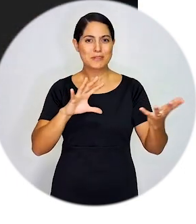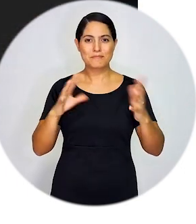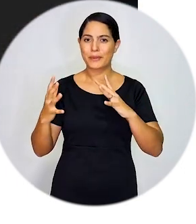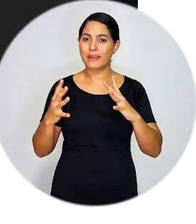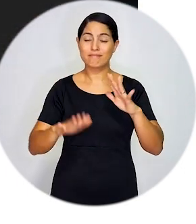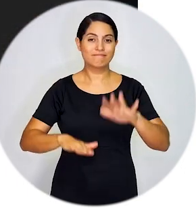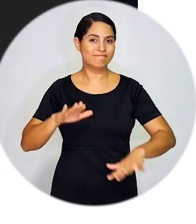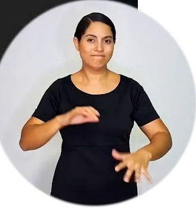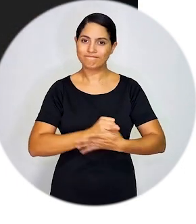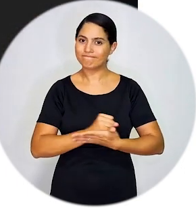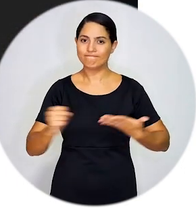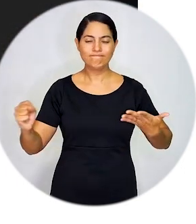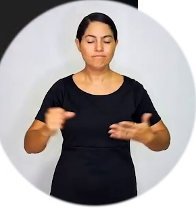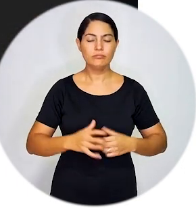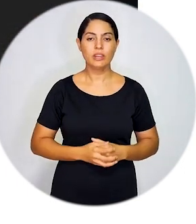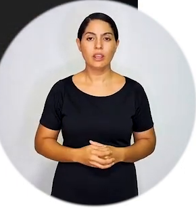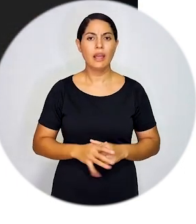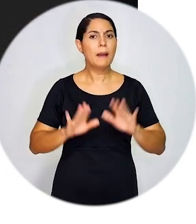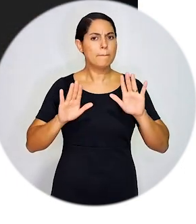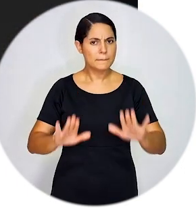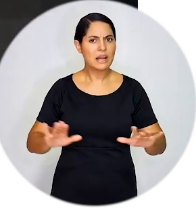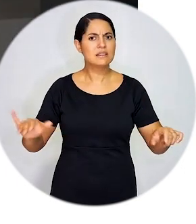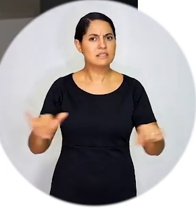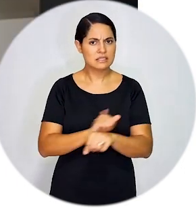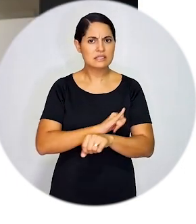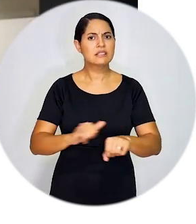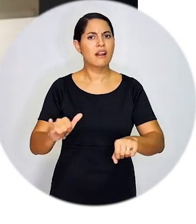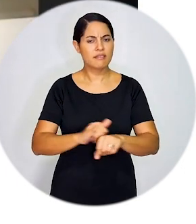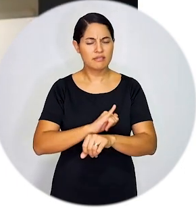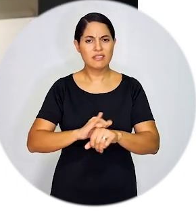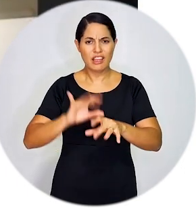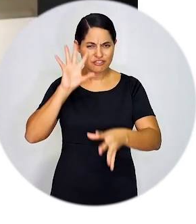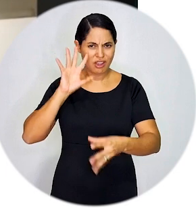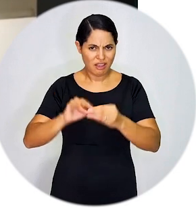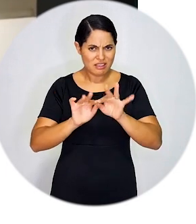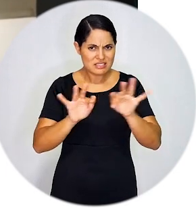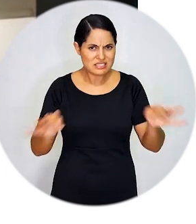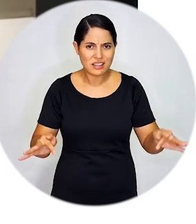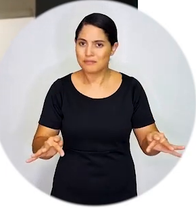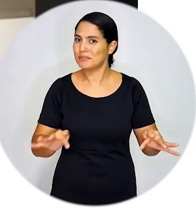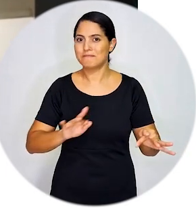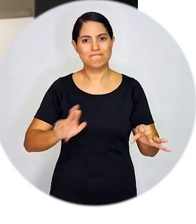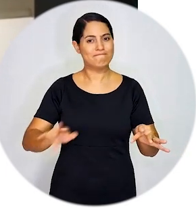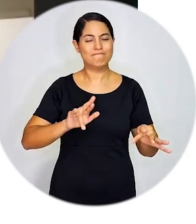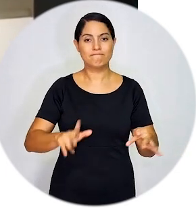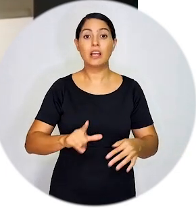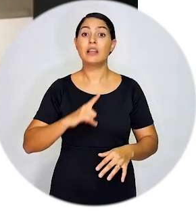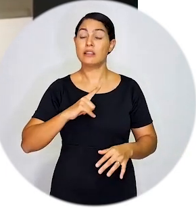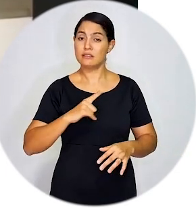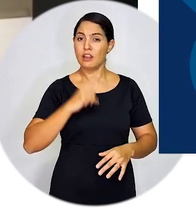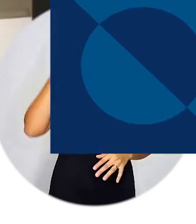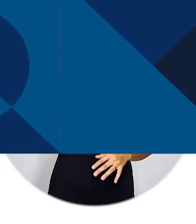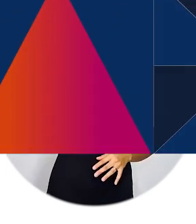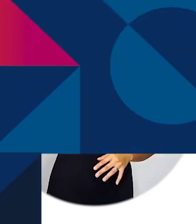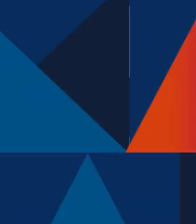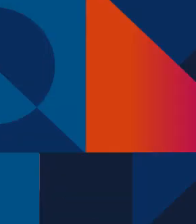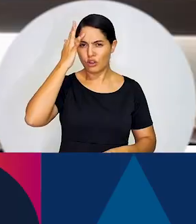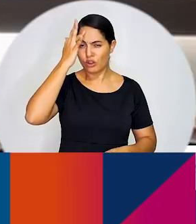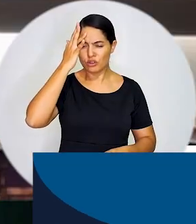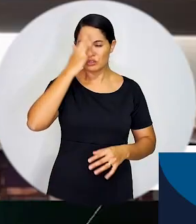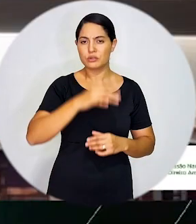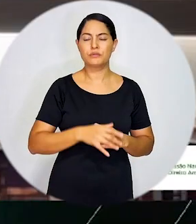causas multifatoriais e que para as quais a solução não é simples. Como bem disse o pensador René